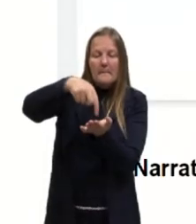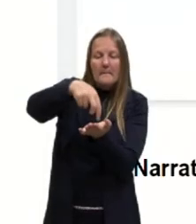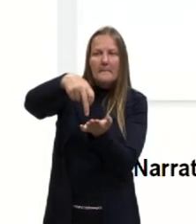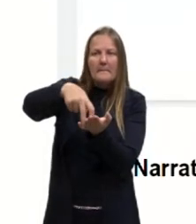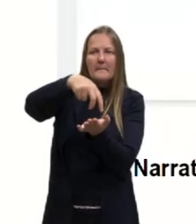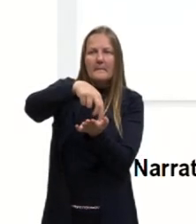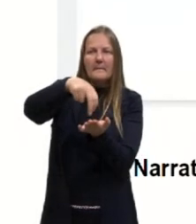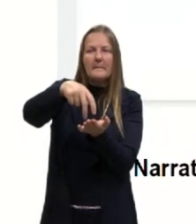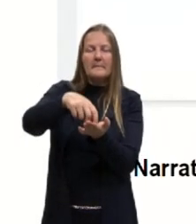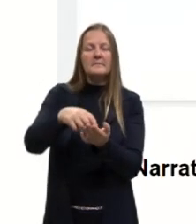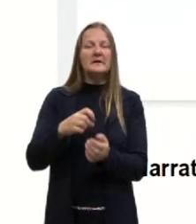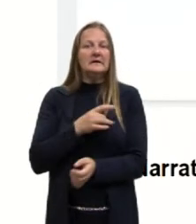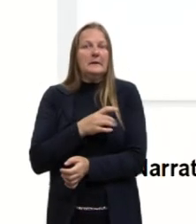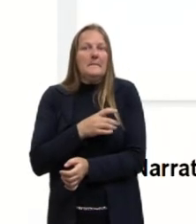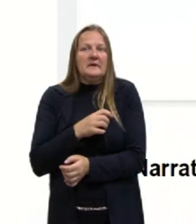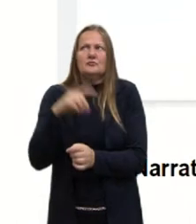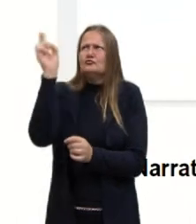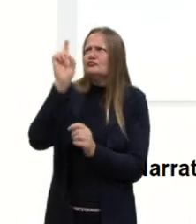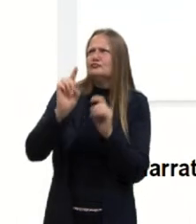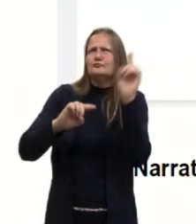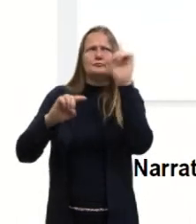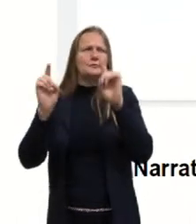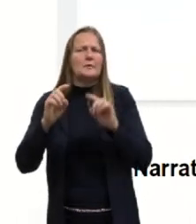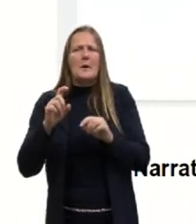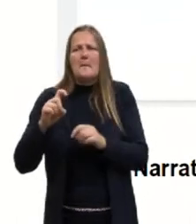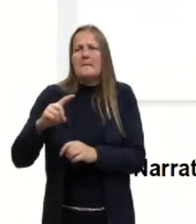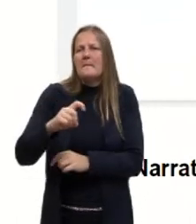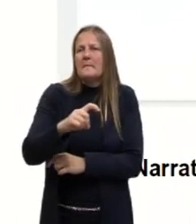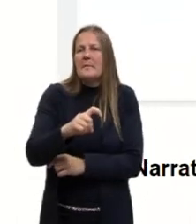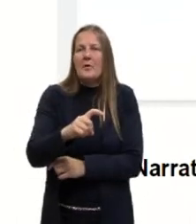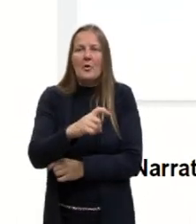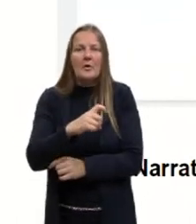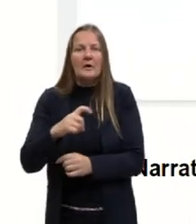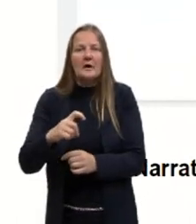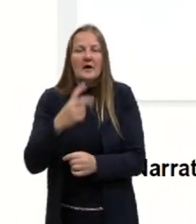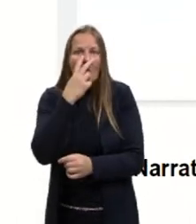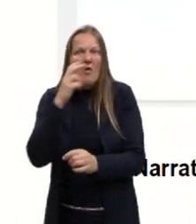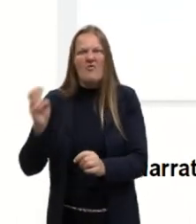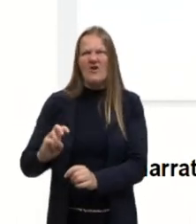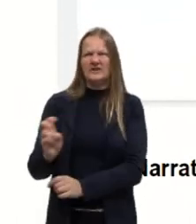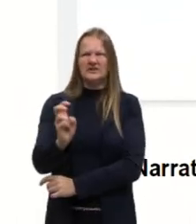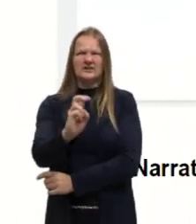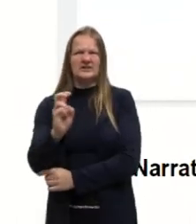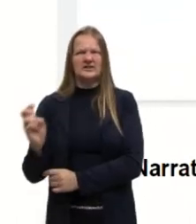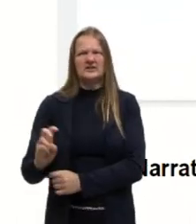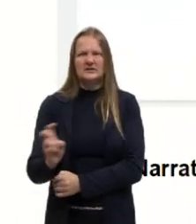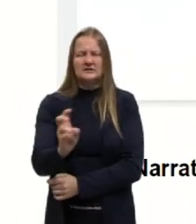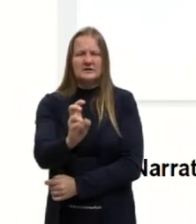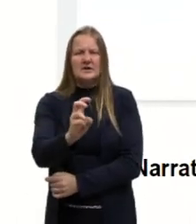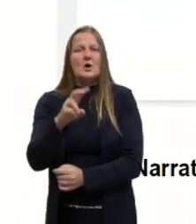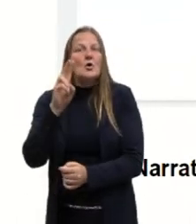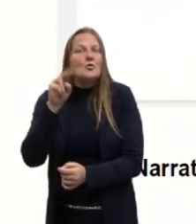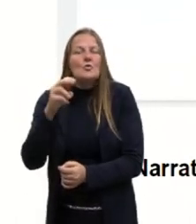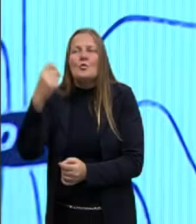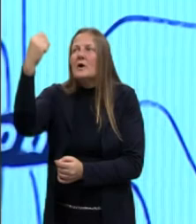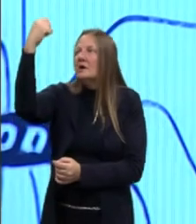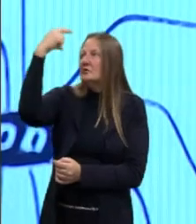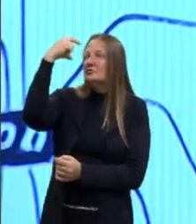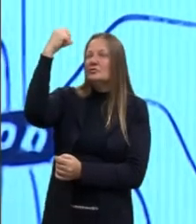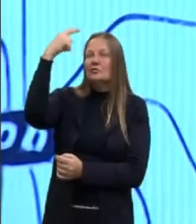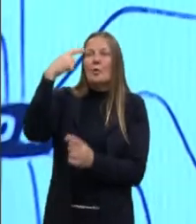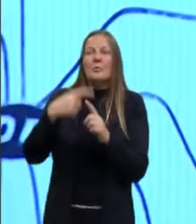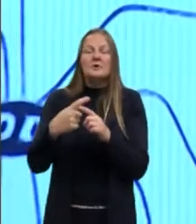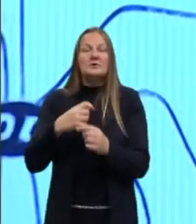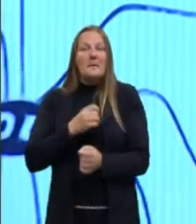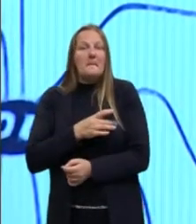tinha medo de trovão minhoca para ela era cobra e nunca apanhava sol Porque